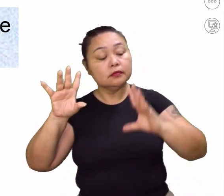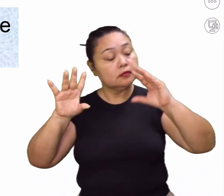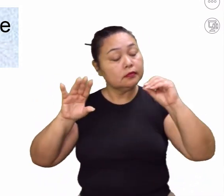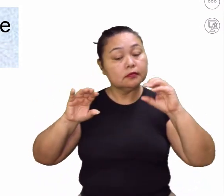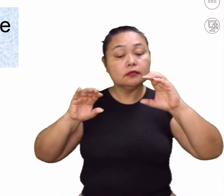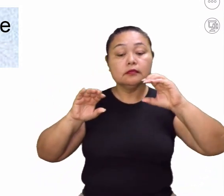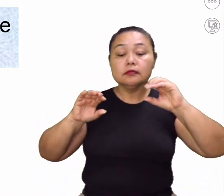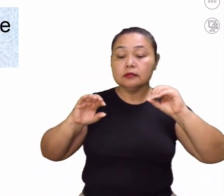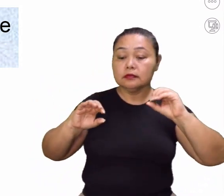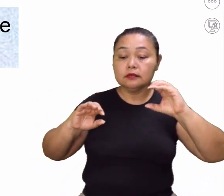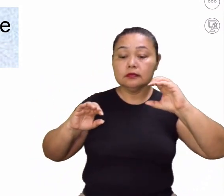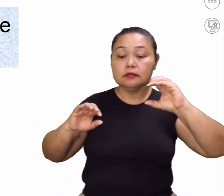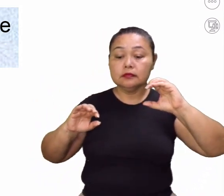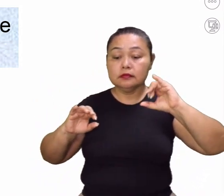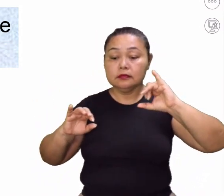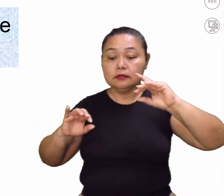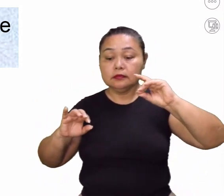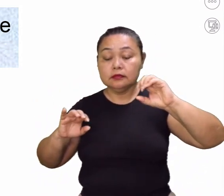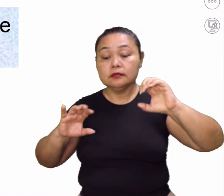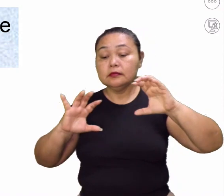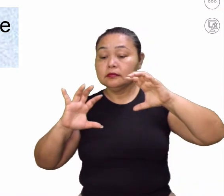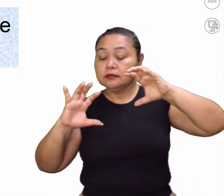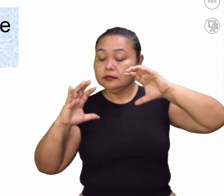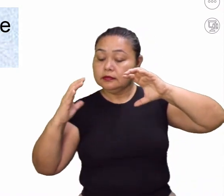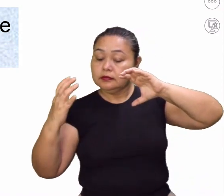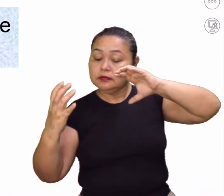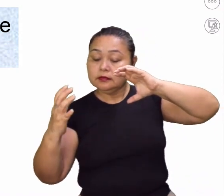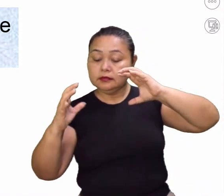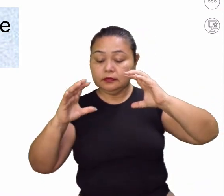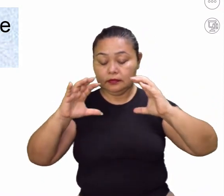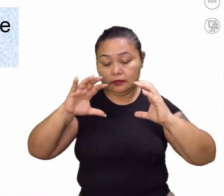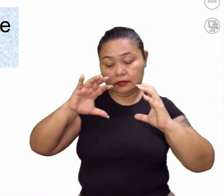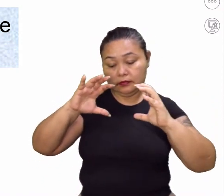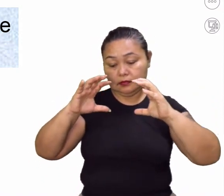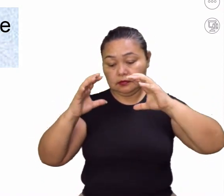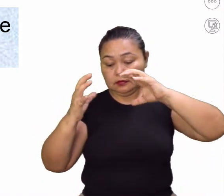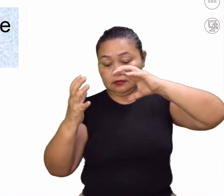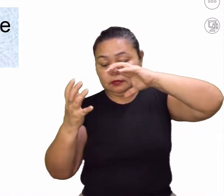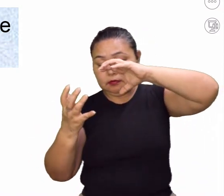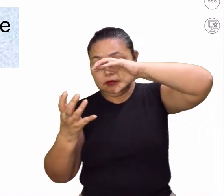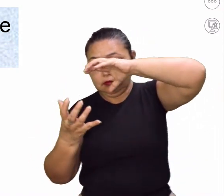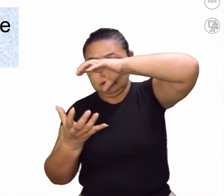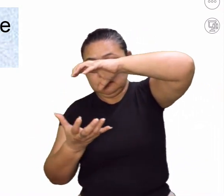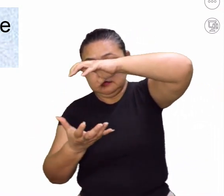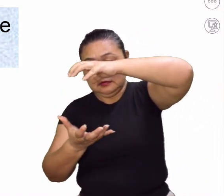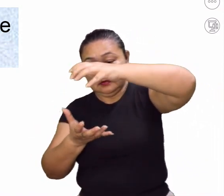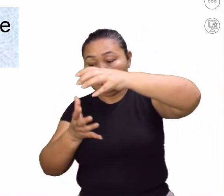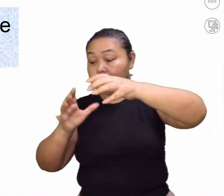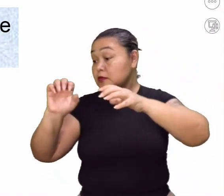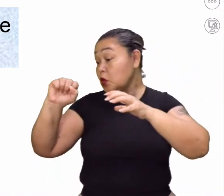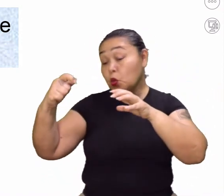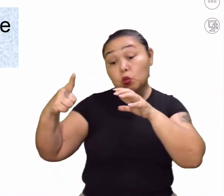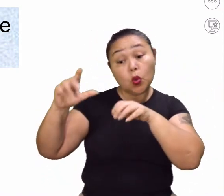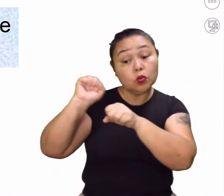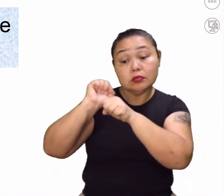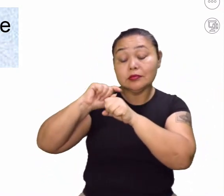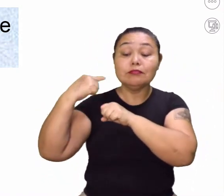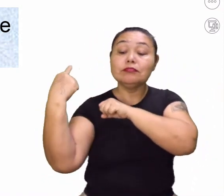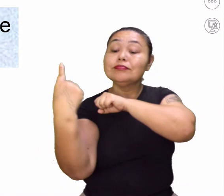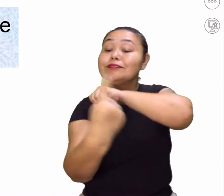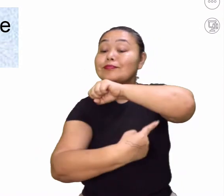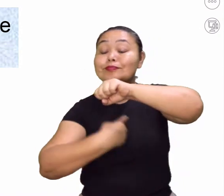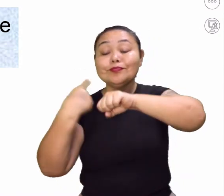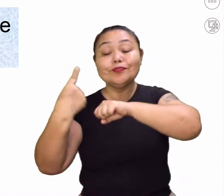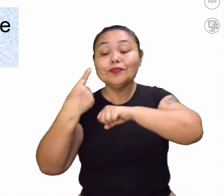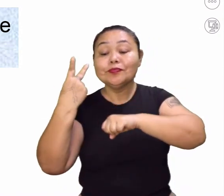oculta no Ocidente? É porque a Terra, na verdade, ela está girando em volta do seu próprio eixo. O Sol não está girando, né, em torno da Terra. Então,